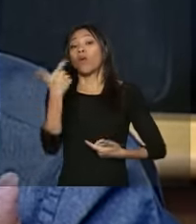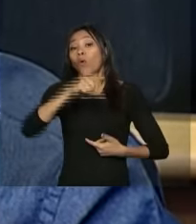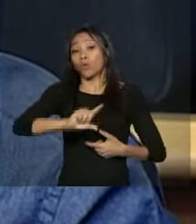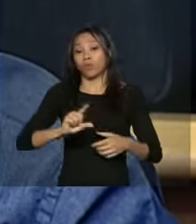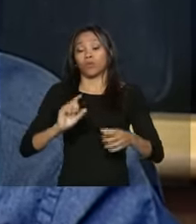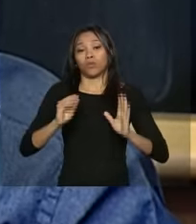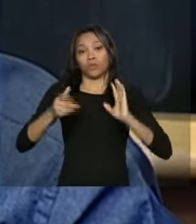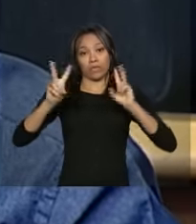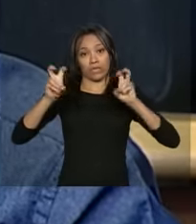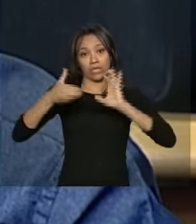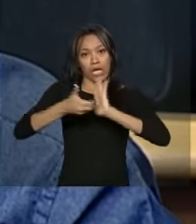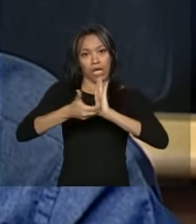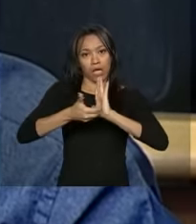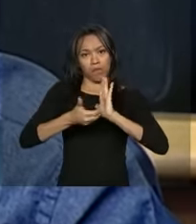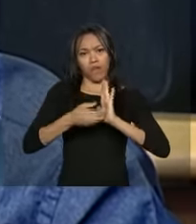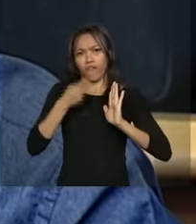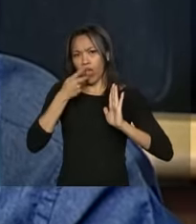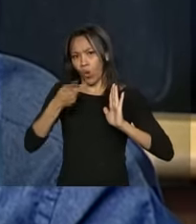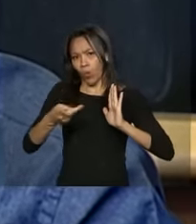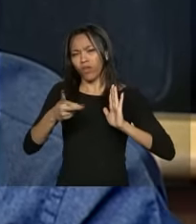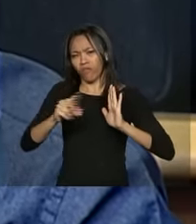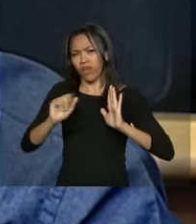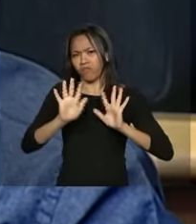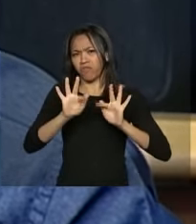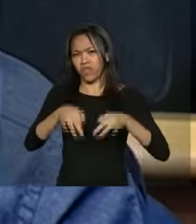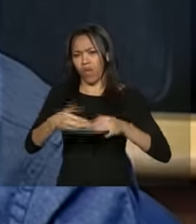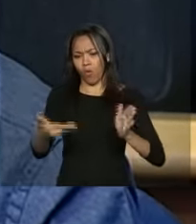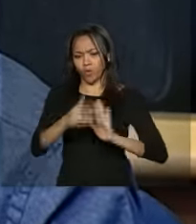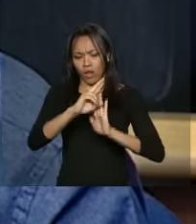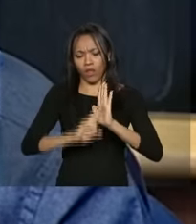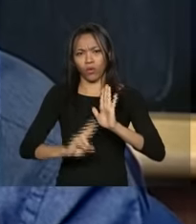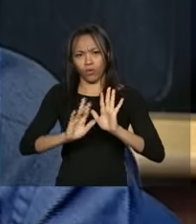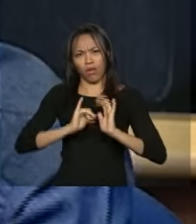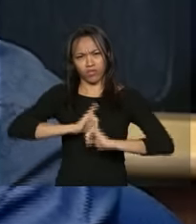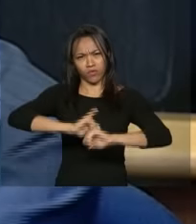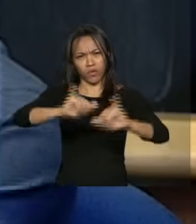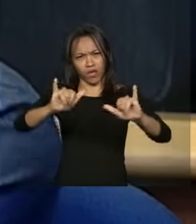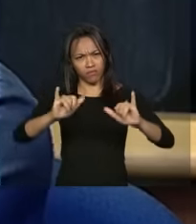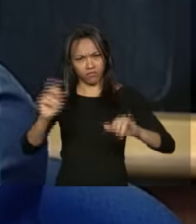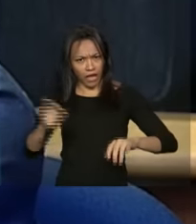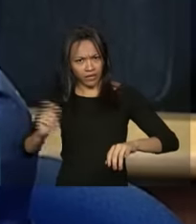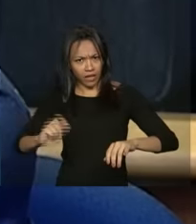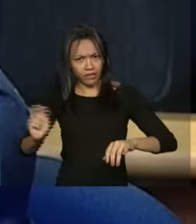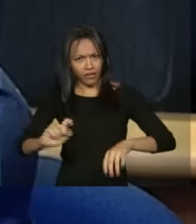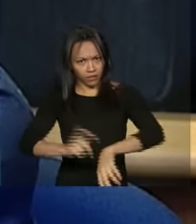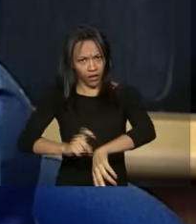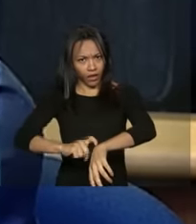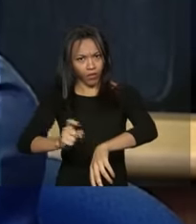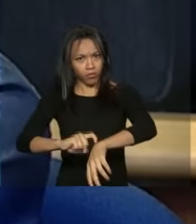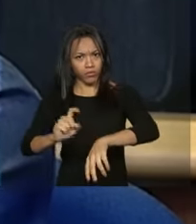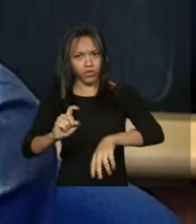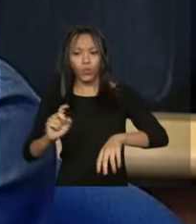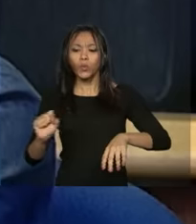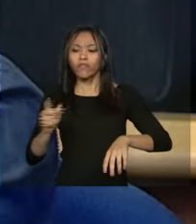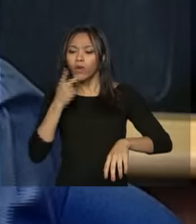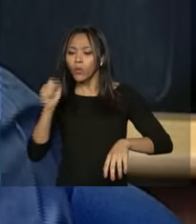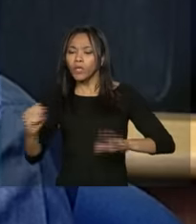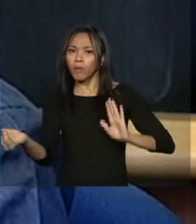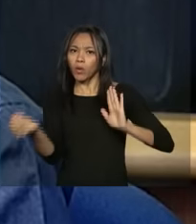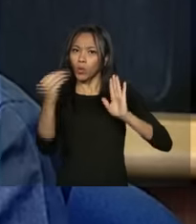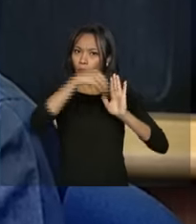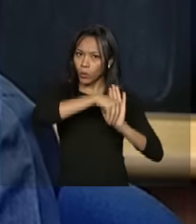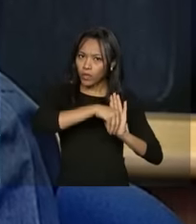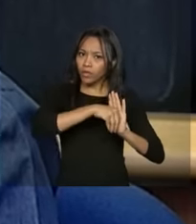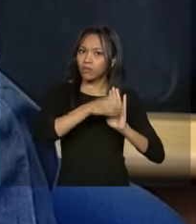disse hoje que deve ser apresentado o relatório final hoje então o que vai dar tempo de incluir aquilo que foi visto aqui no relatório o que que o senhor vai